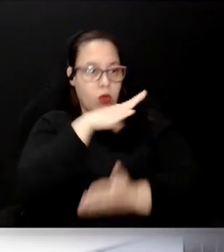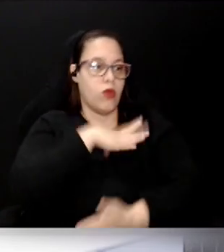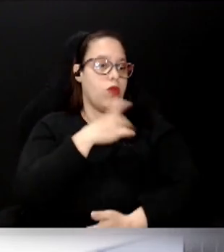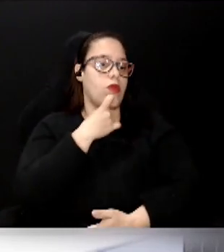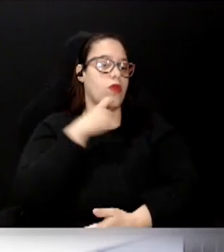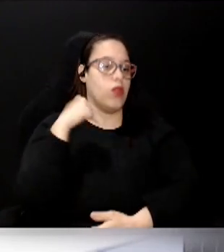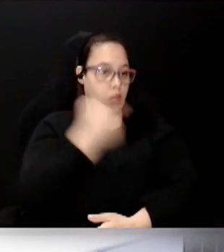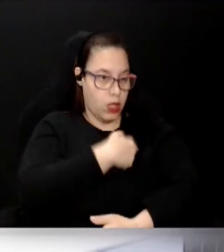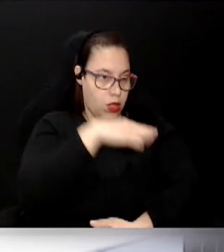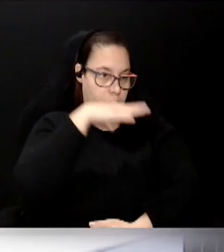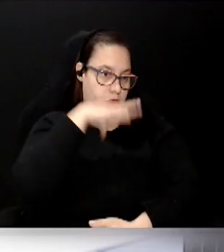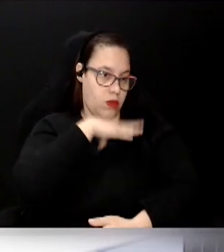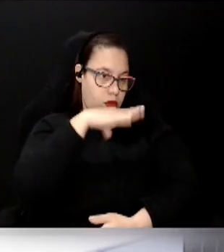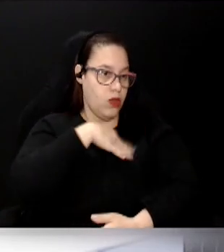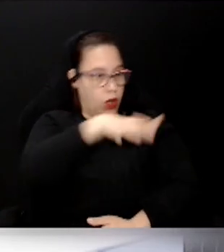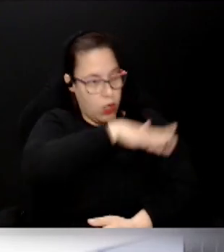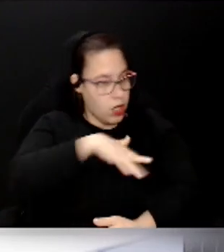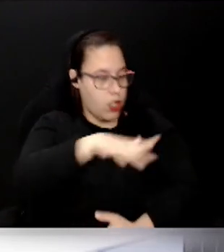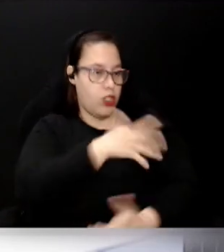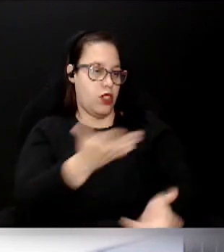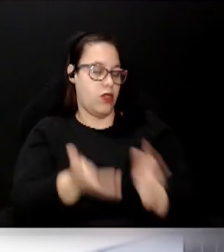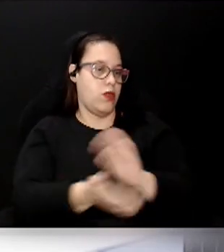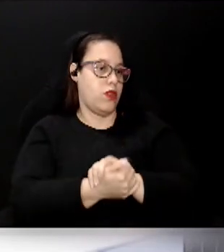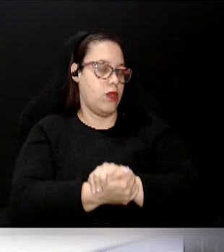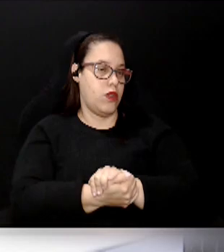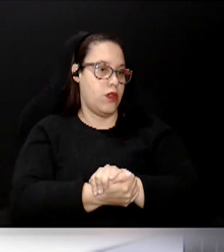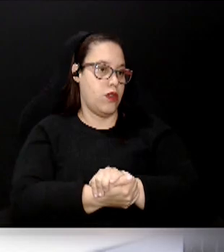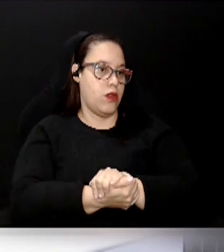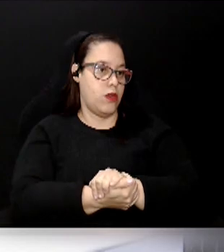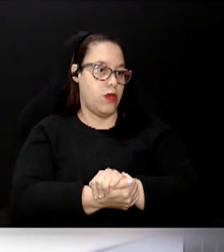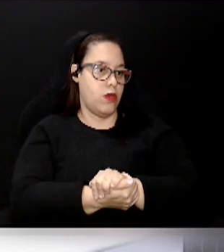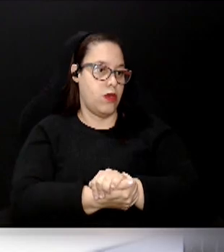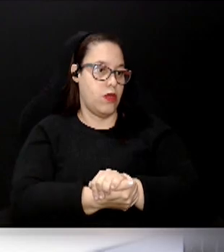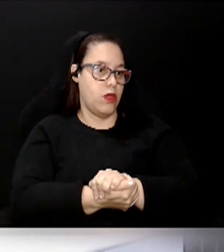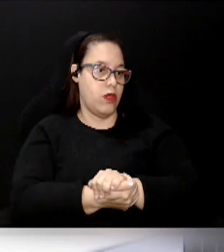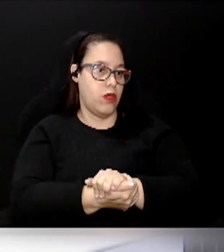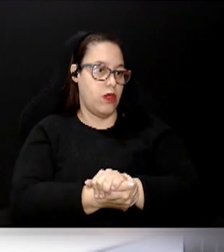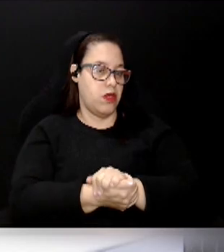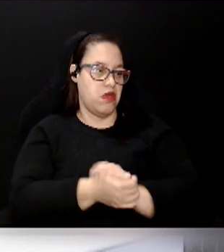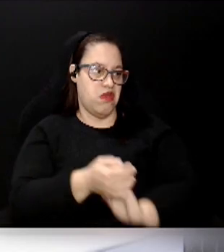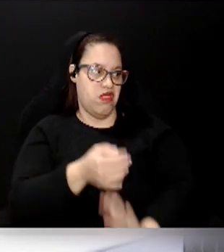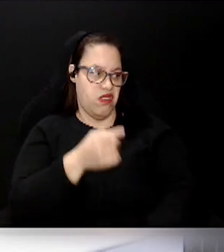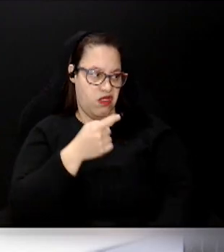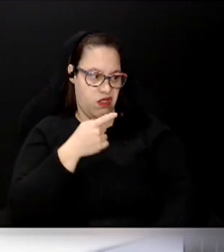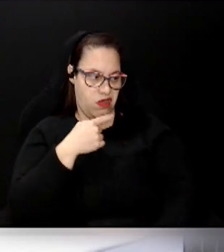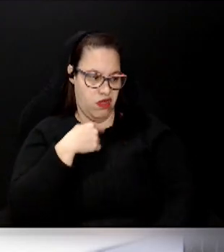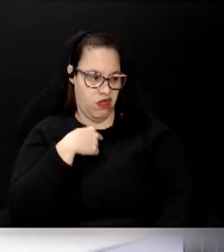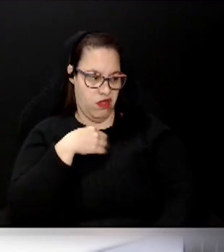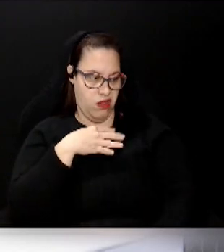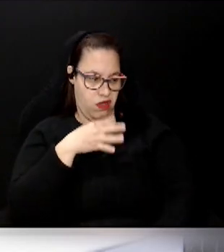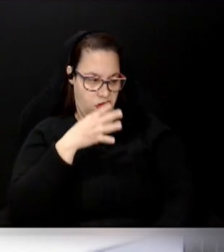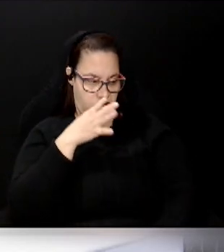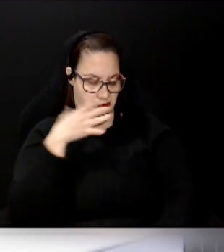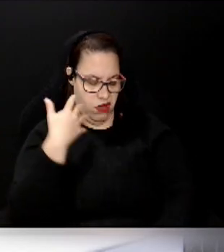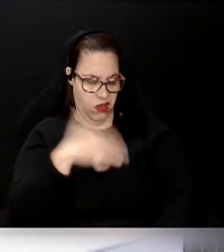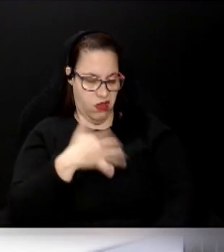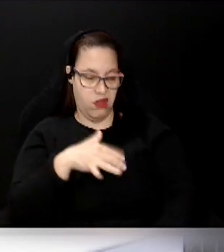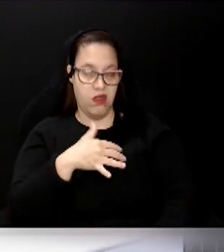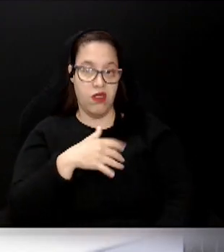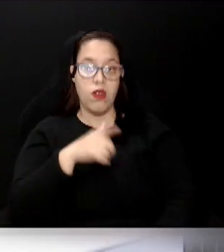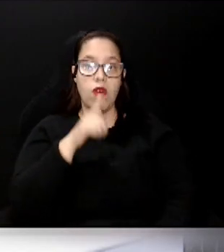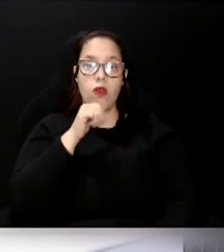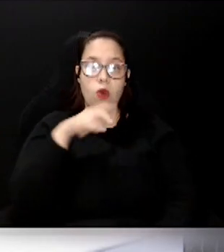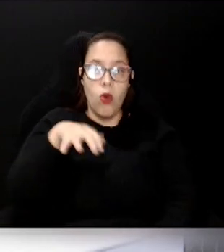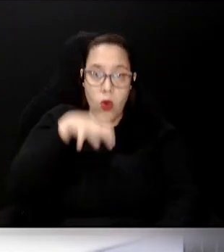nossa região. E então, assim, a indignação corre solta, as pessoas começam a ter água com cheiro de mofo